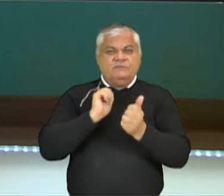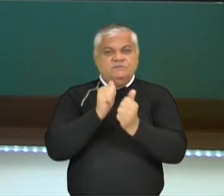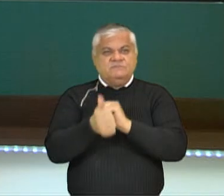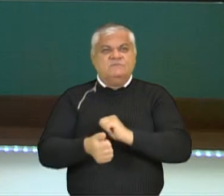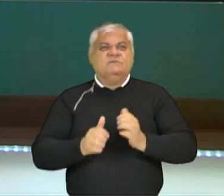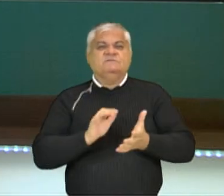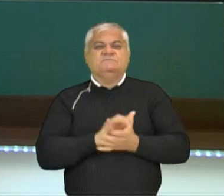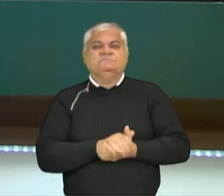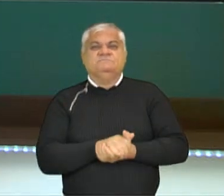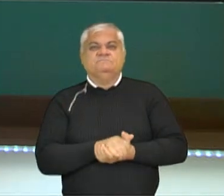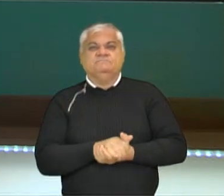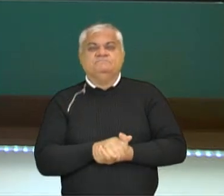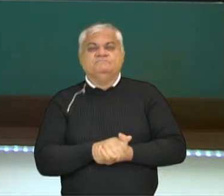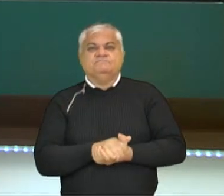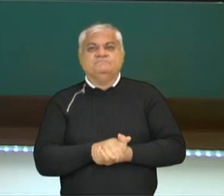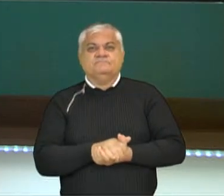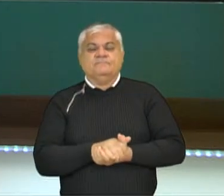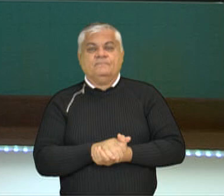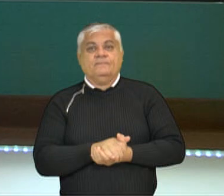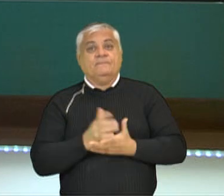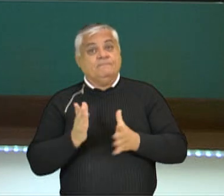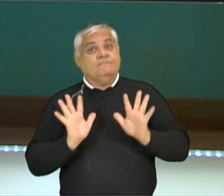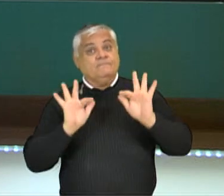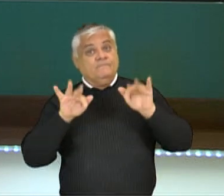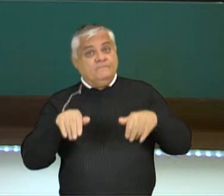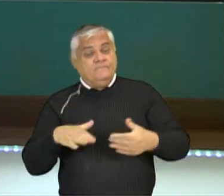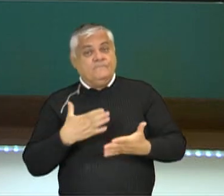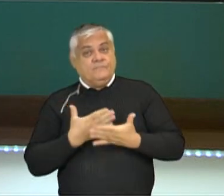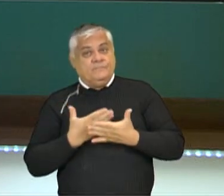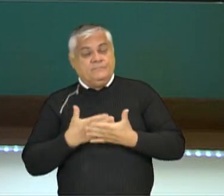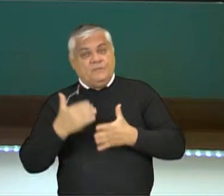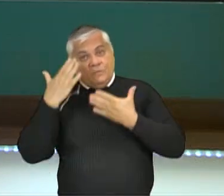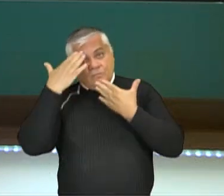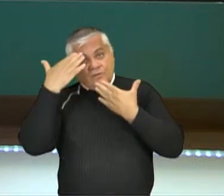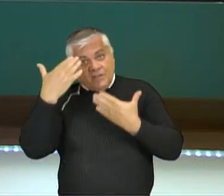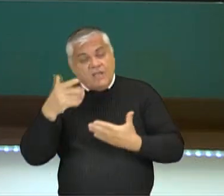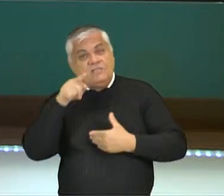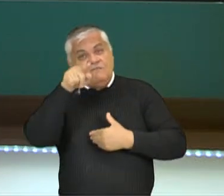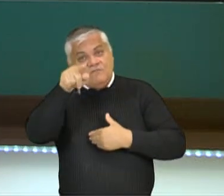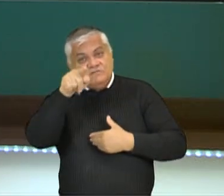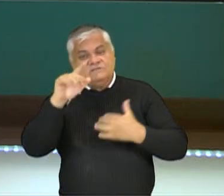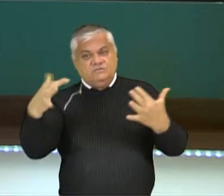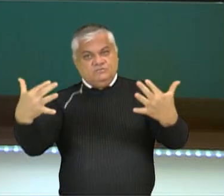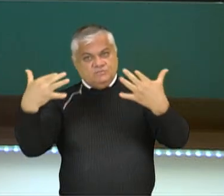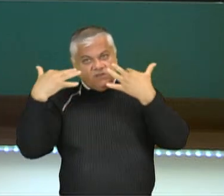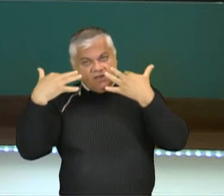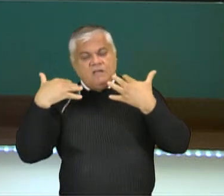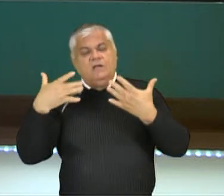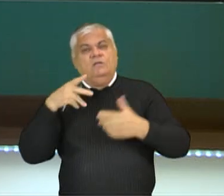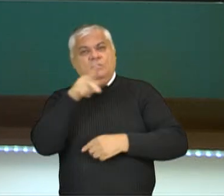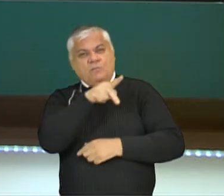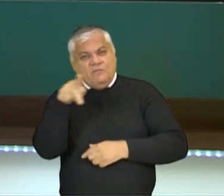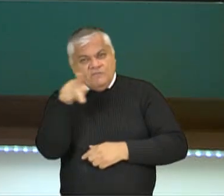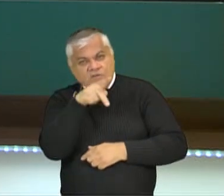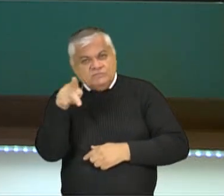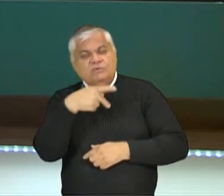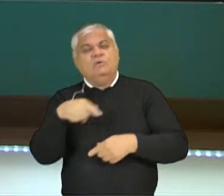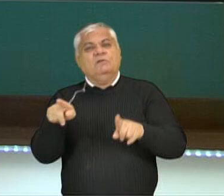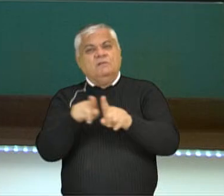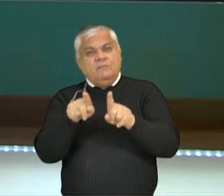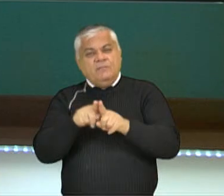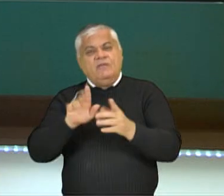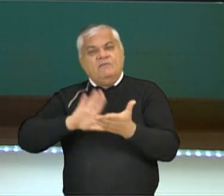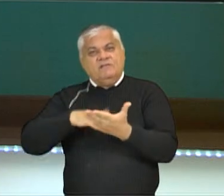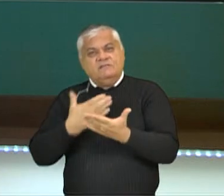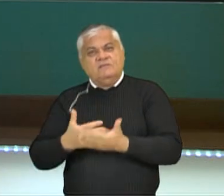esporte. E a gente vai ficando por aqui. Agradeço vocês, estudantes, vocês, professores.